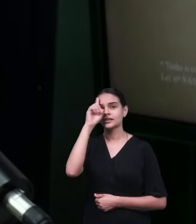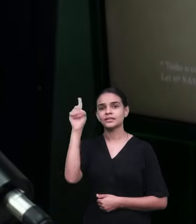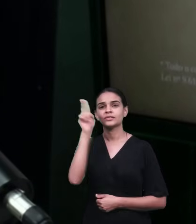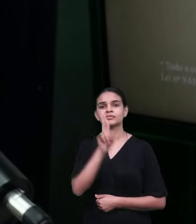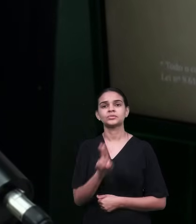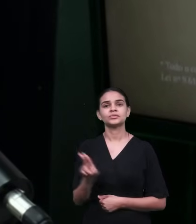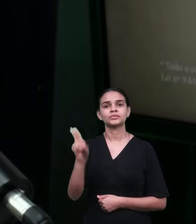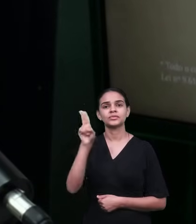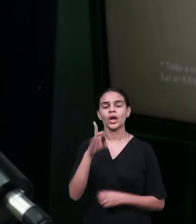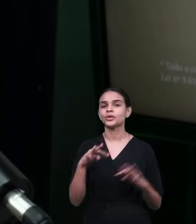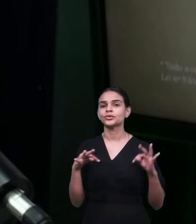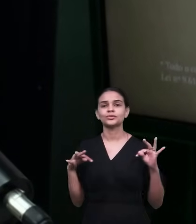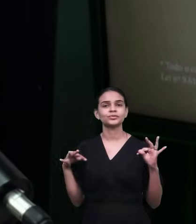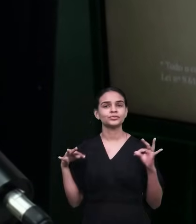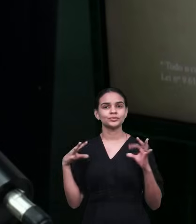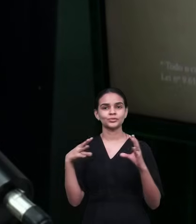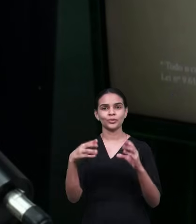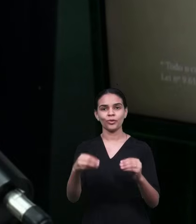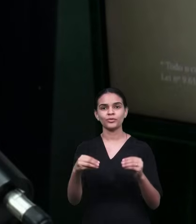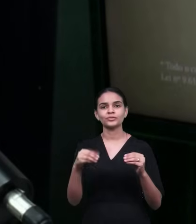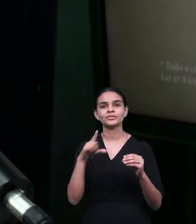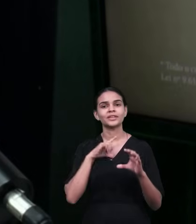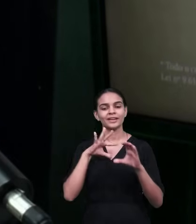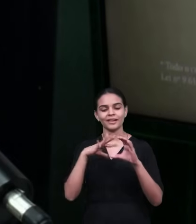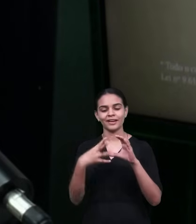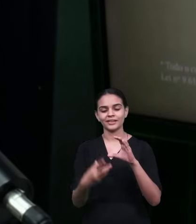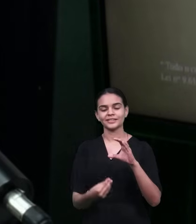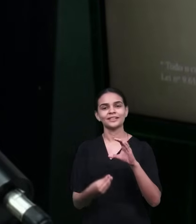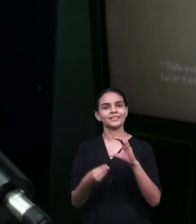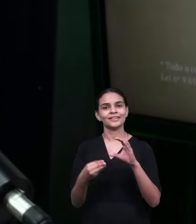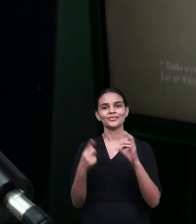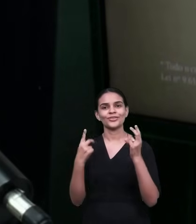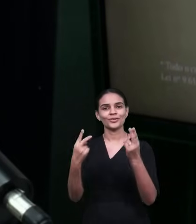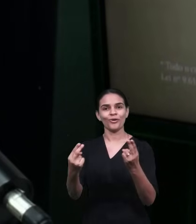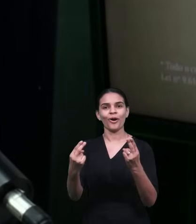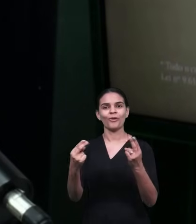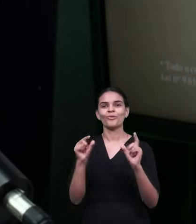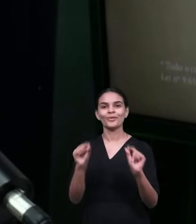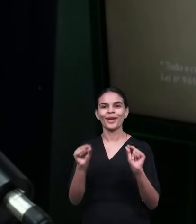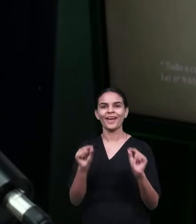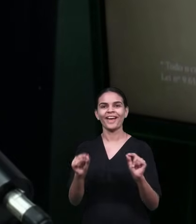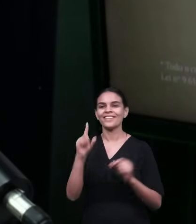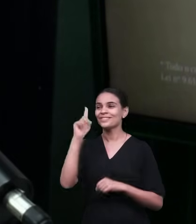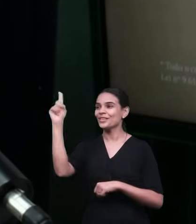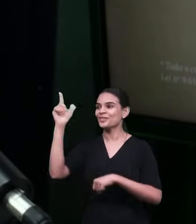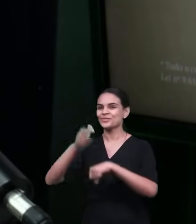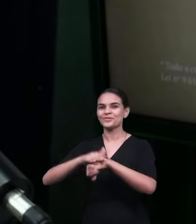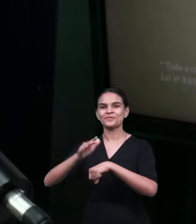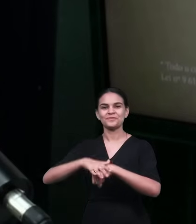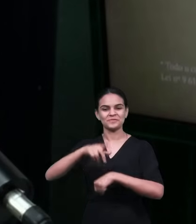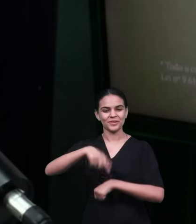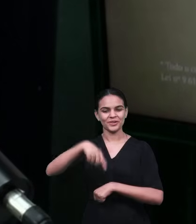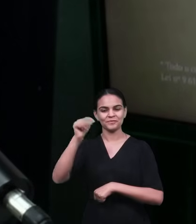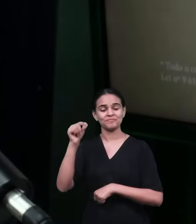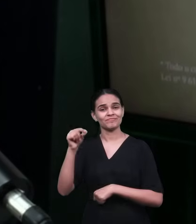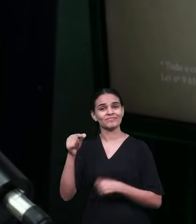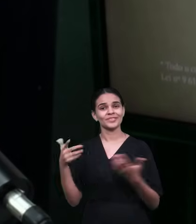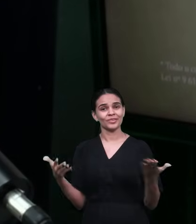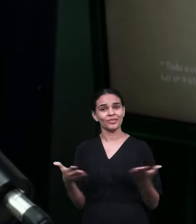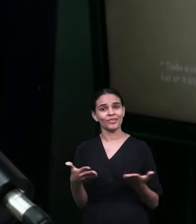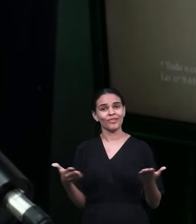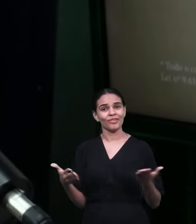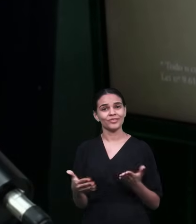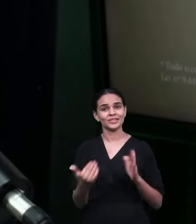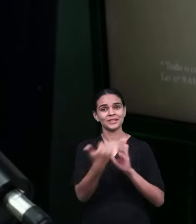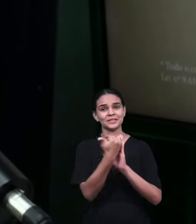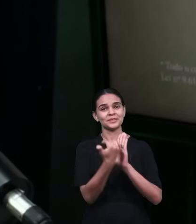Senhor. Todos eles têm algo muito em comum, foram eleitos por Deus. Talvez este programa seja uma oportunidade